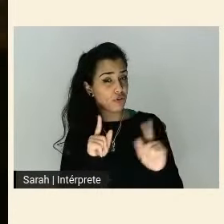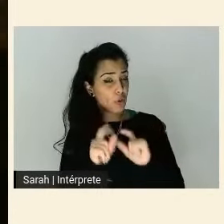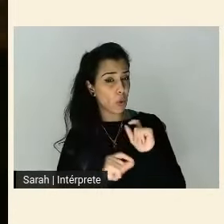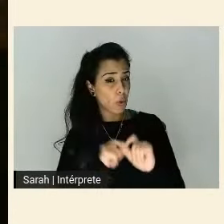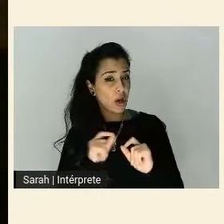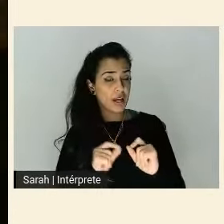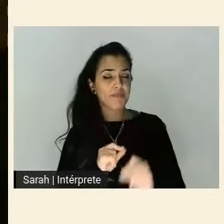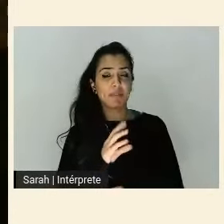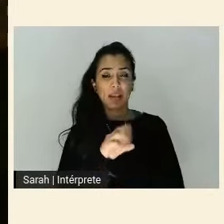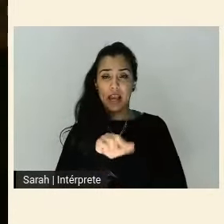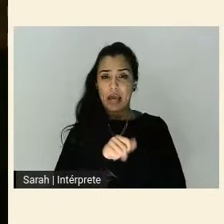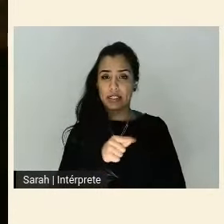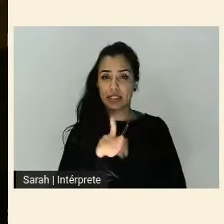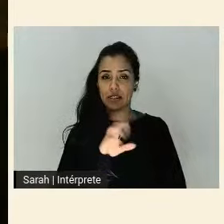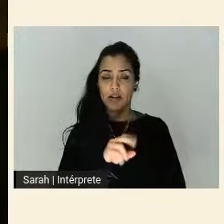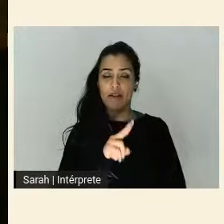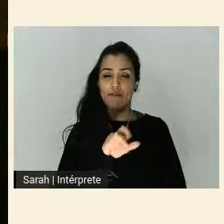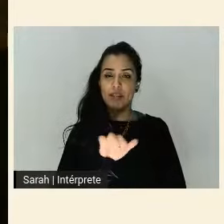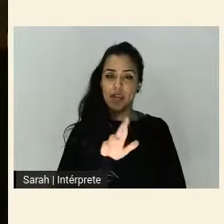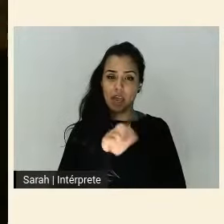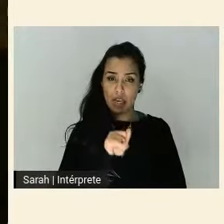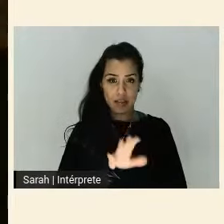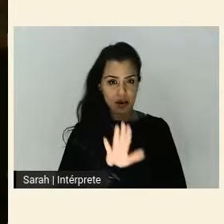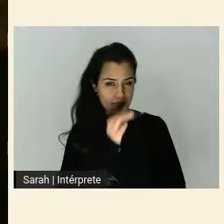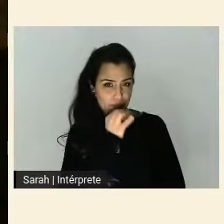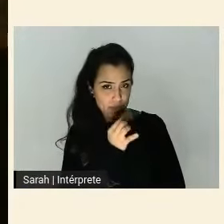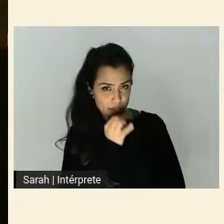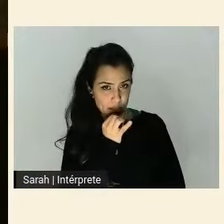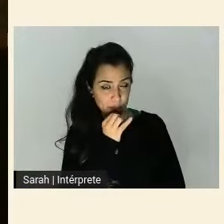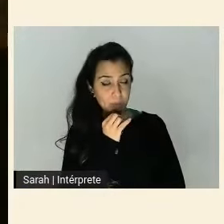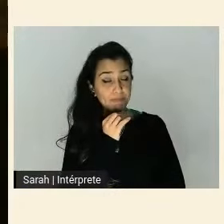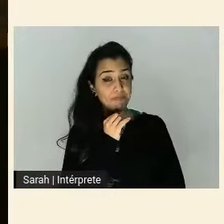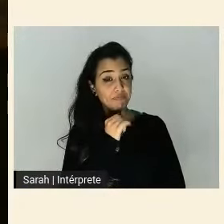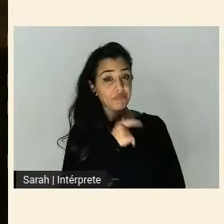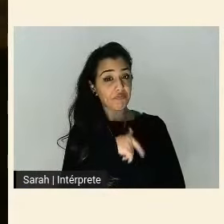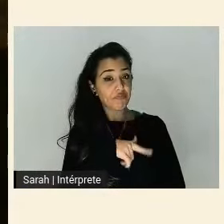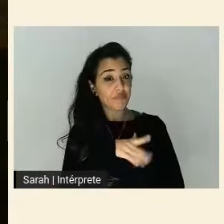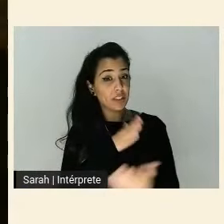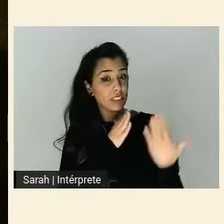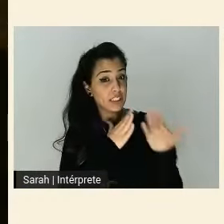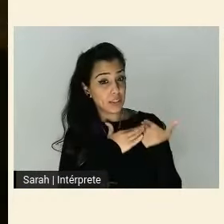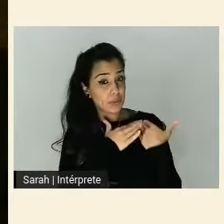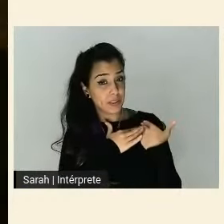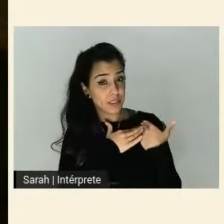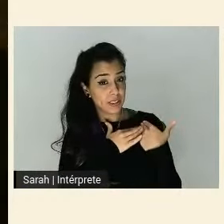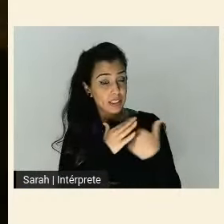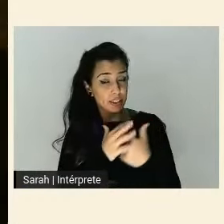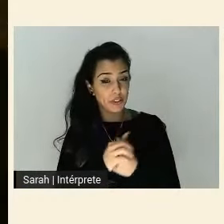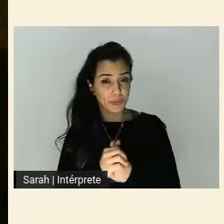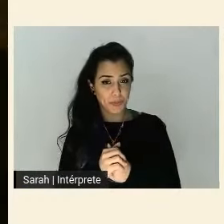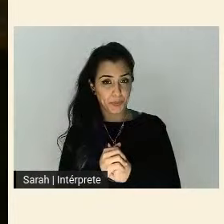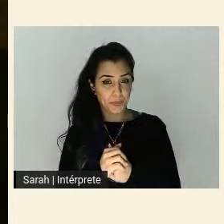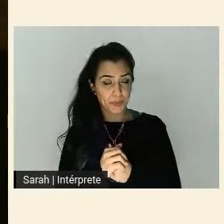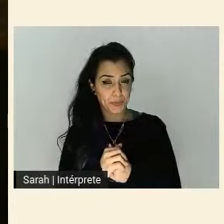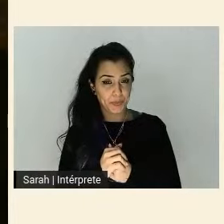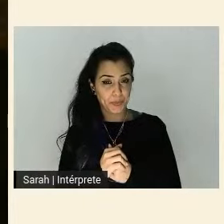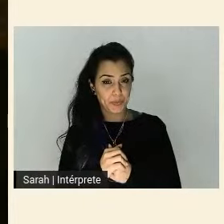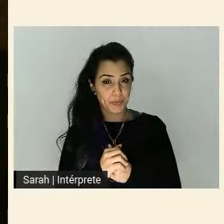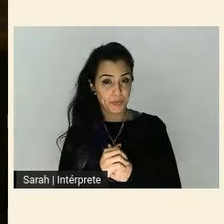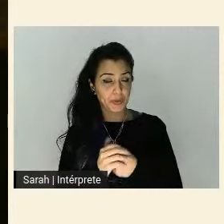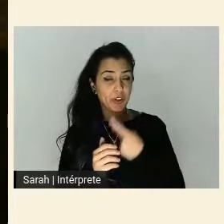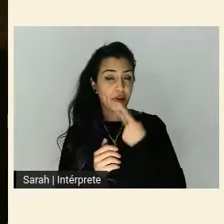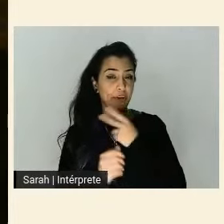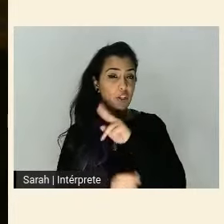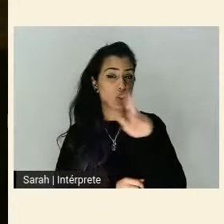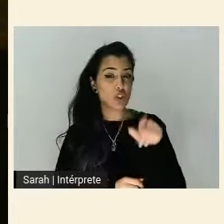Gastão Vieira, por exemplo, responsável em inúmeras cartas que ele trocou com Mário de Andrade por informes